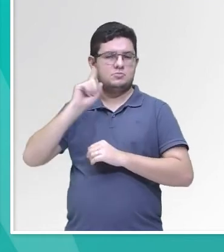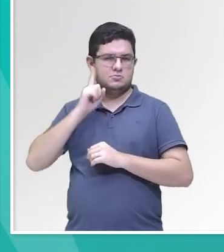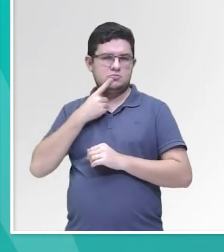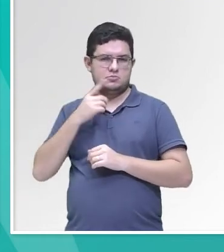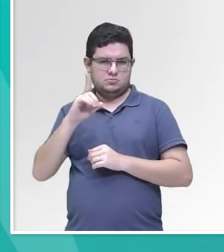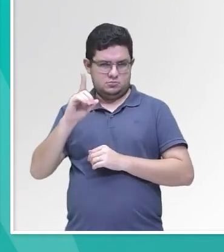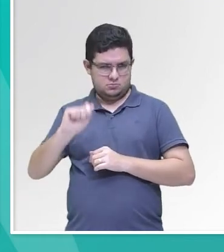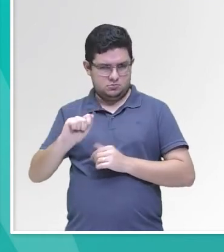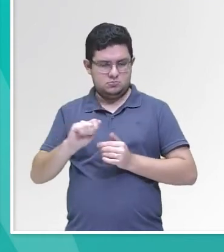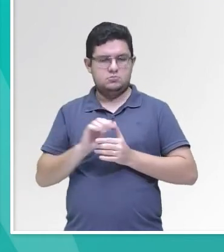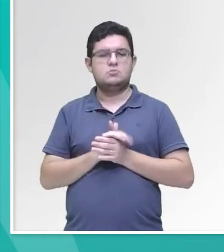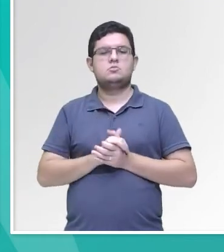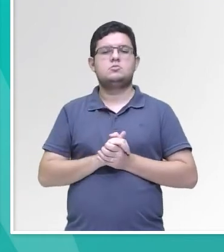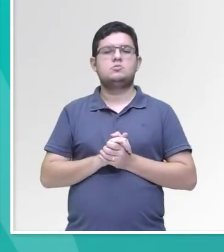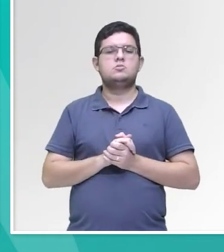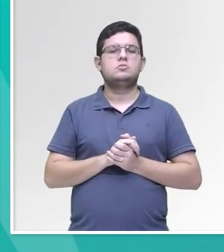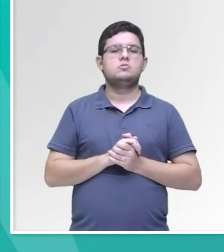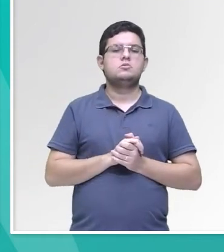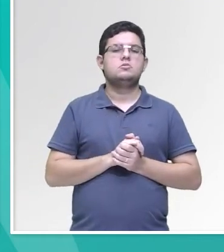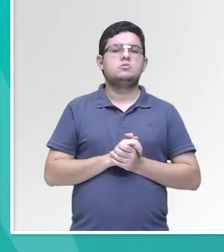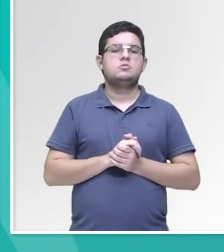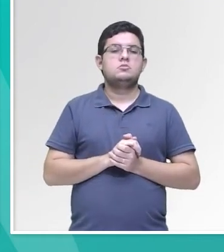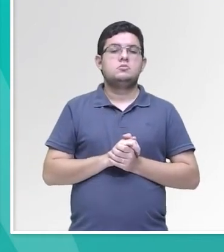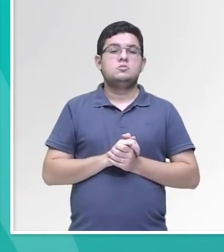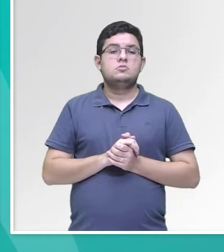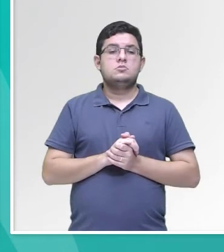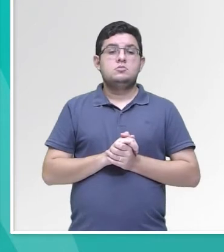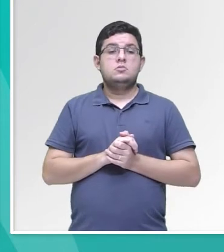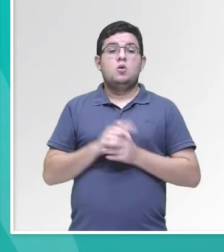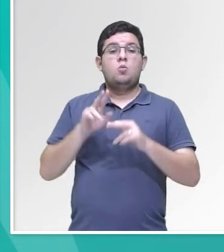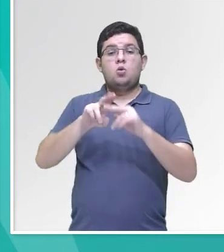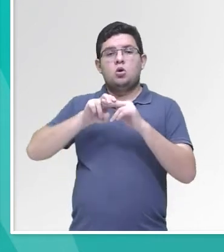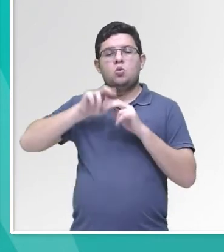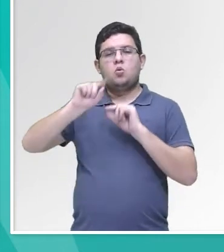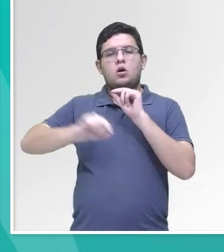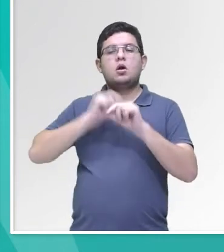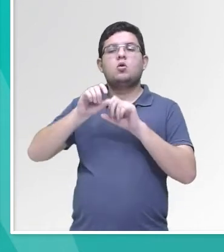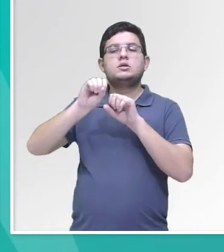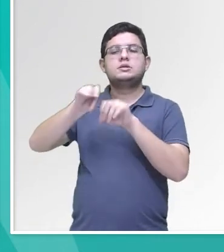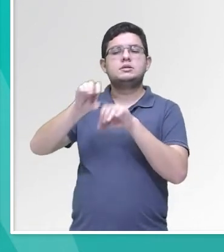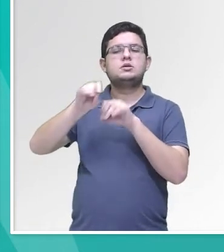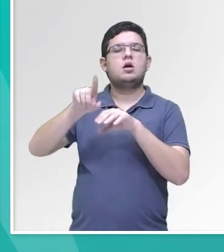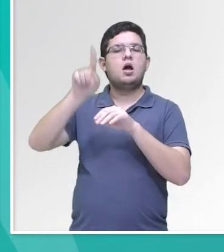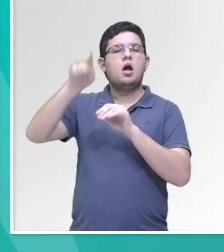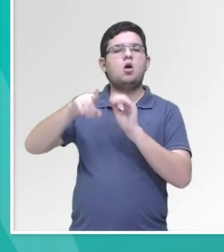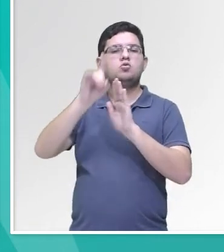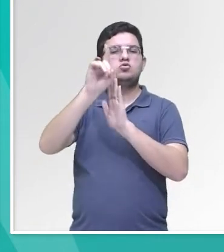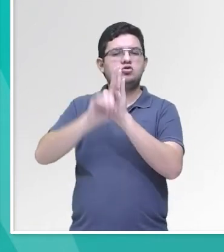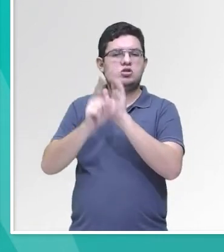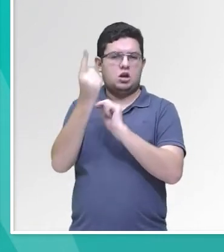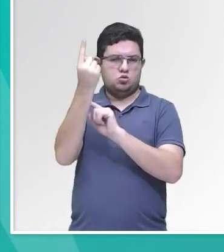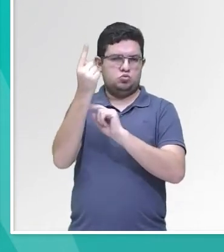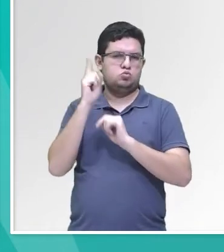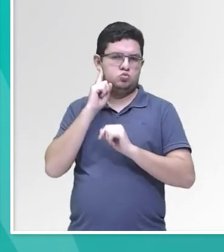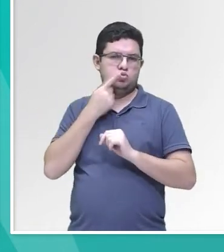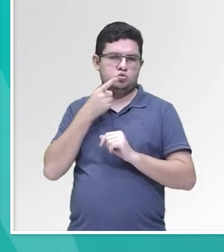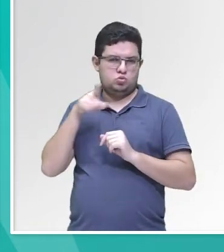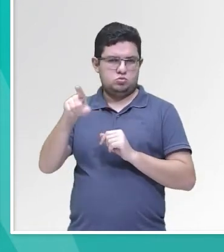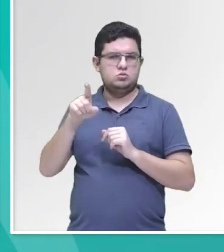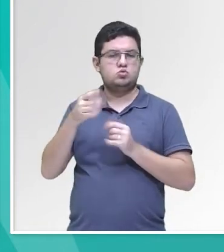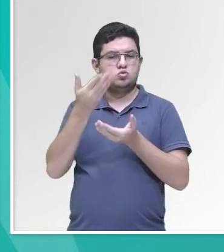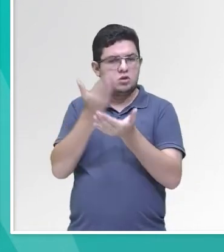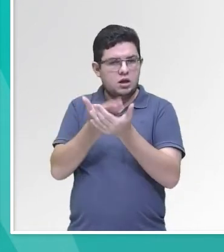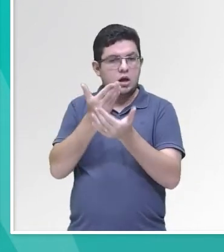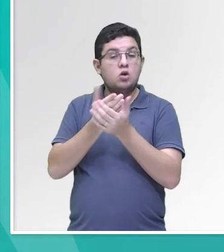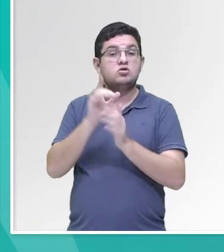fornece os direitos mínimos aos surdos, porque a educação é um desses direitos mínimos. Estudar é um direito, e se você